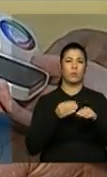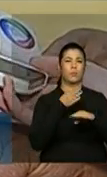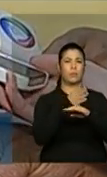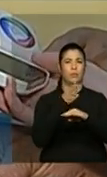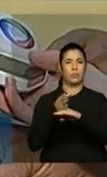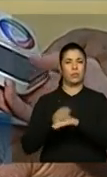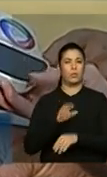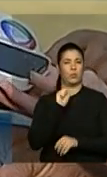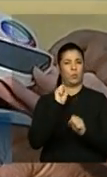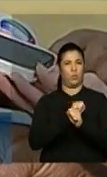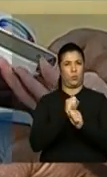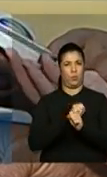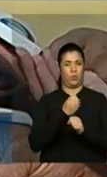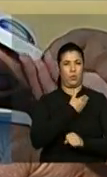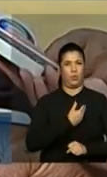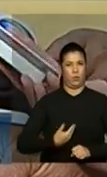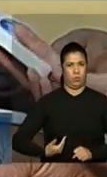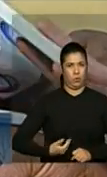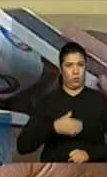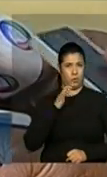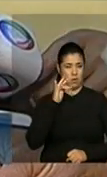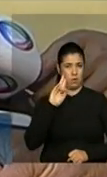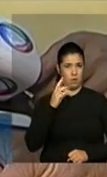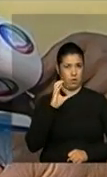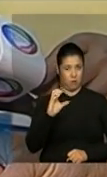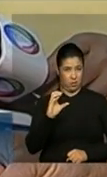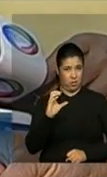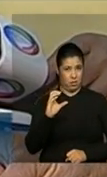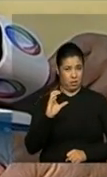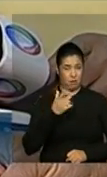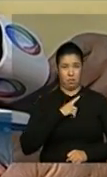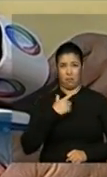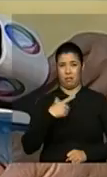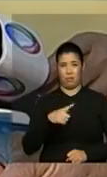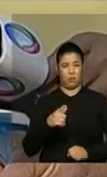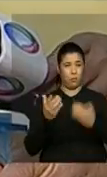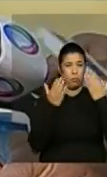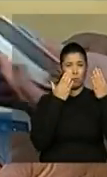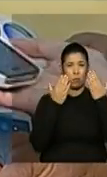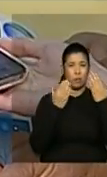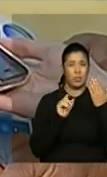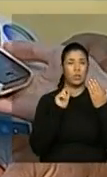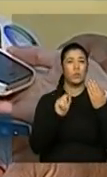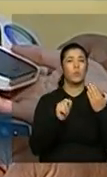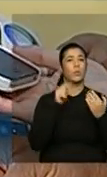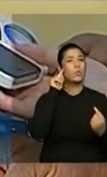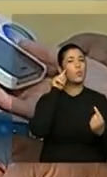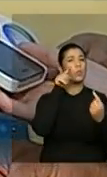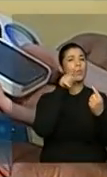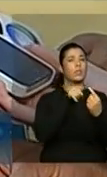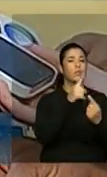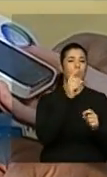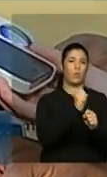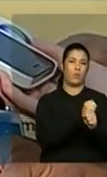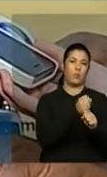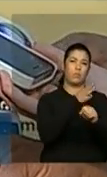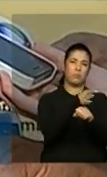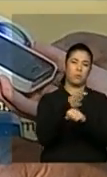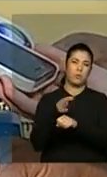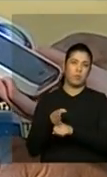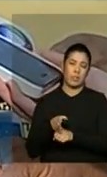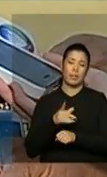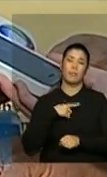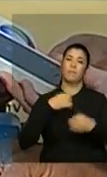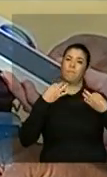nos 8 anos do governo Fernando Henrique Cardoso, a gente não tem isso que a gente vai gastar em um ano. Então, realmente, a gente